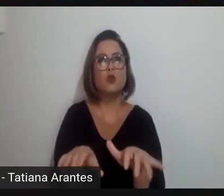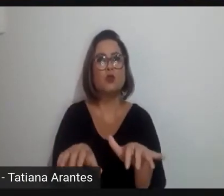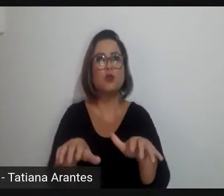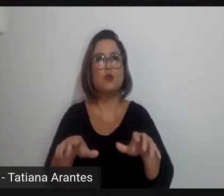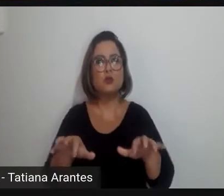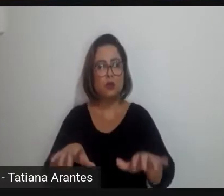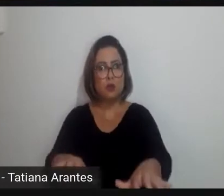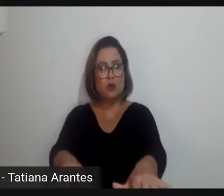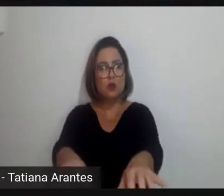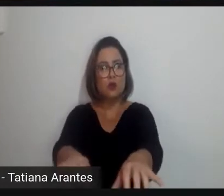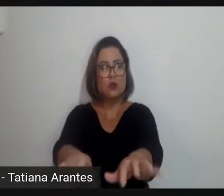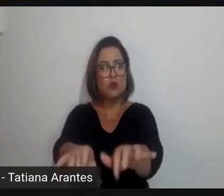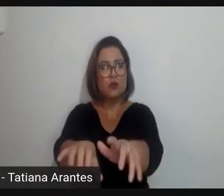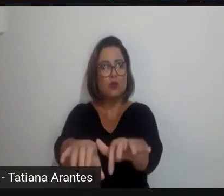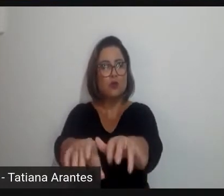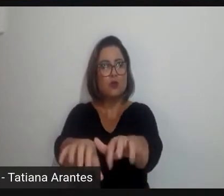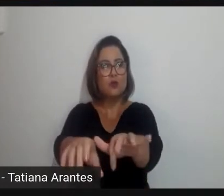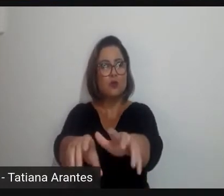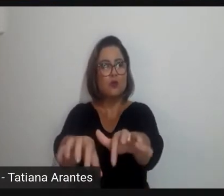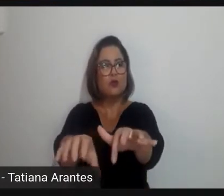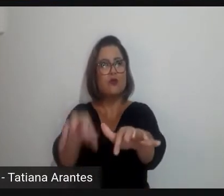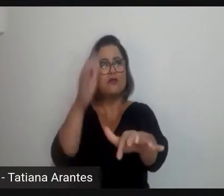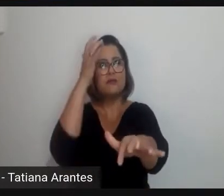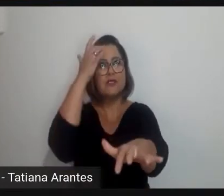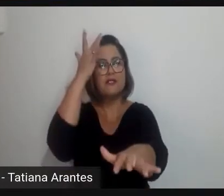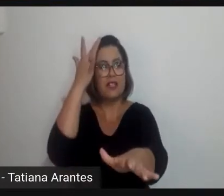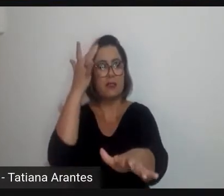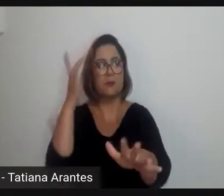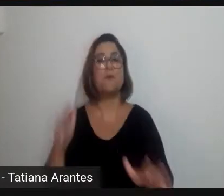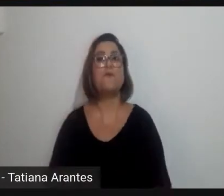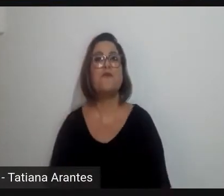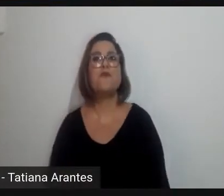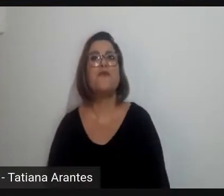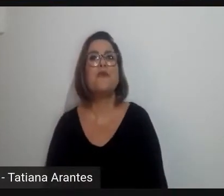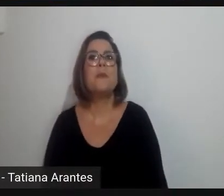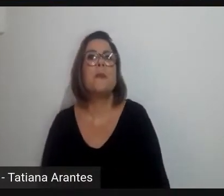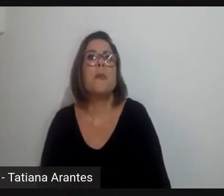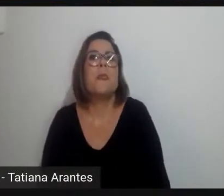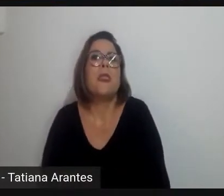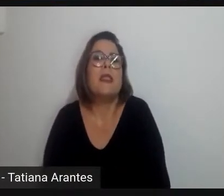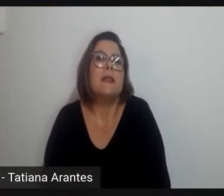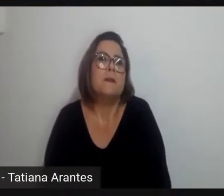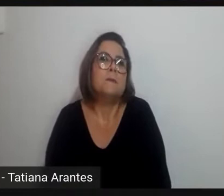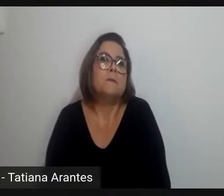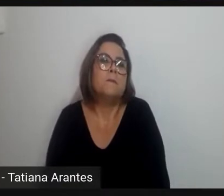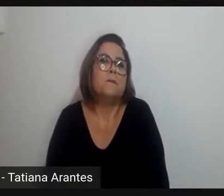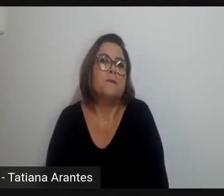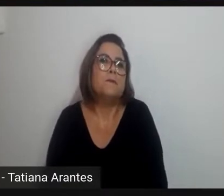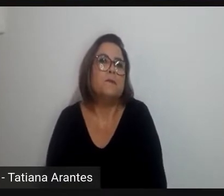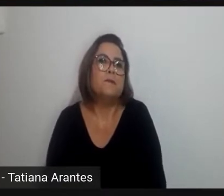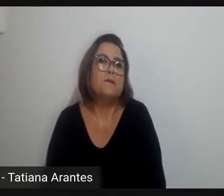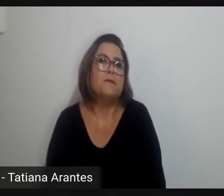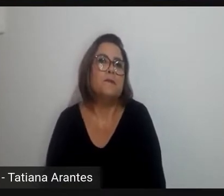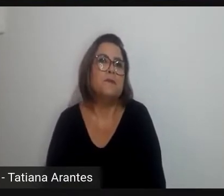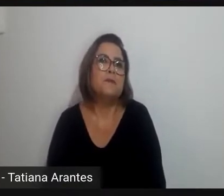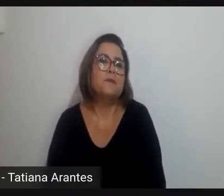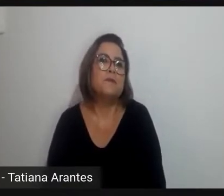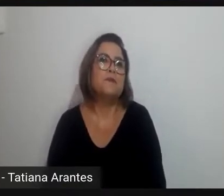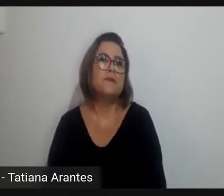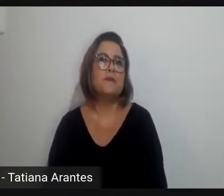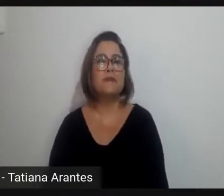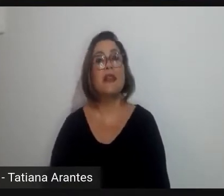tá? E aí, né, temos aqui a questão